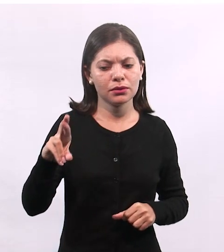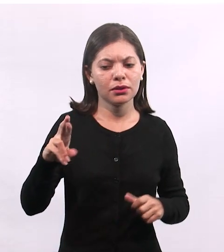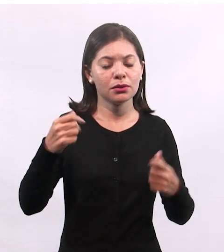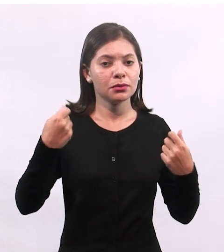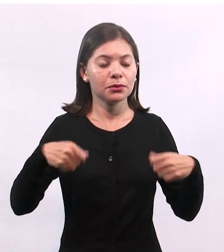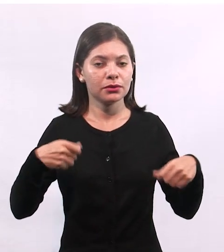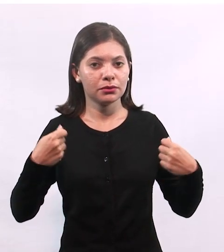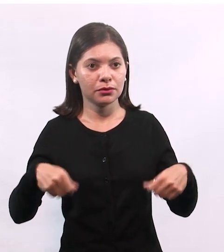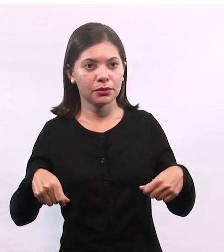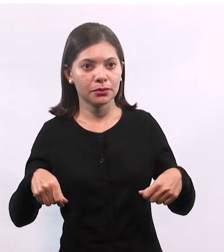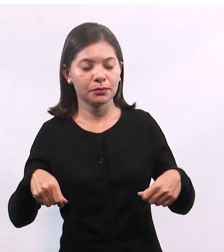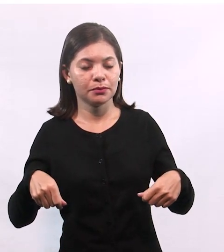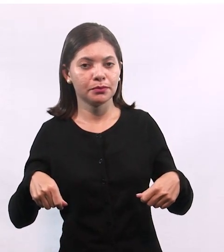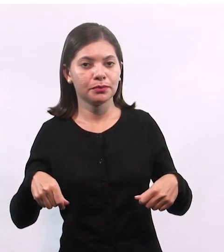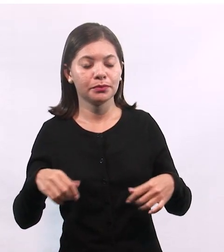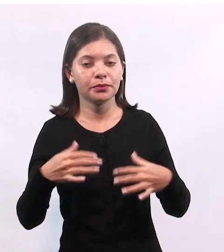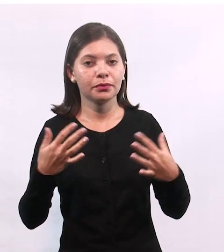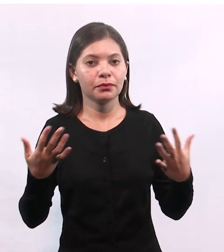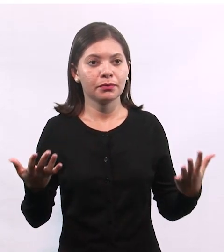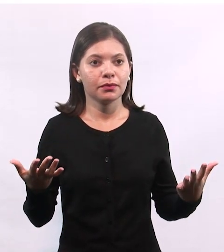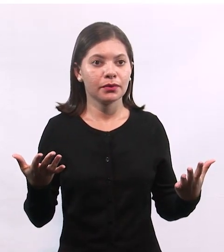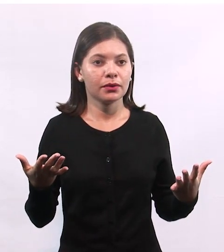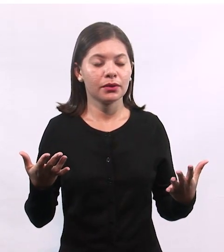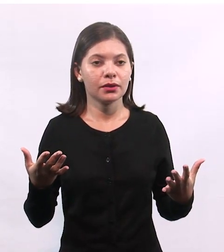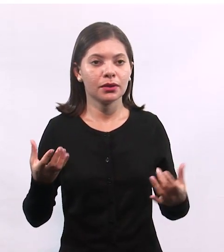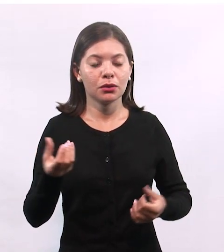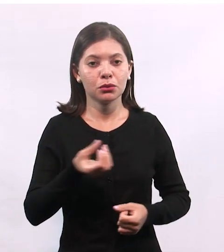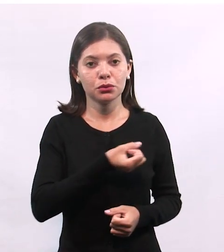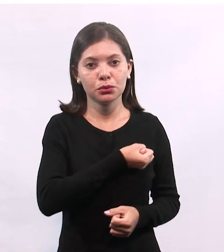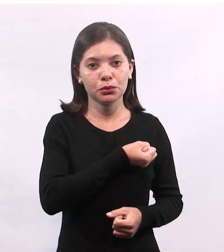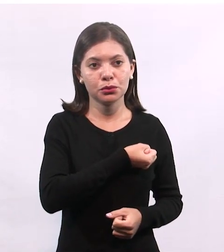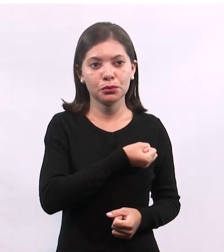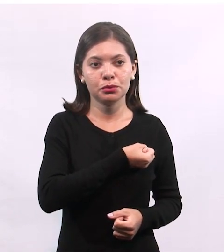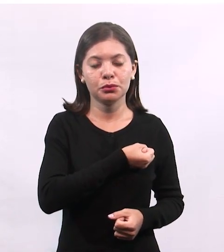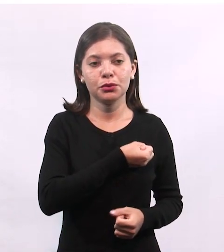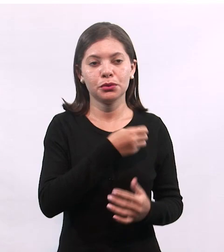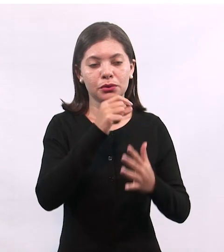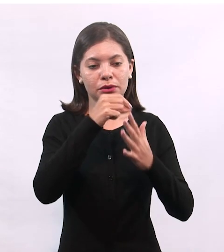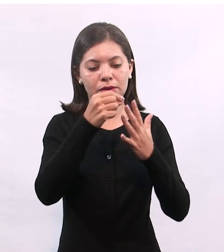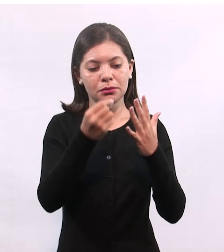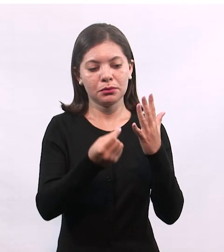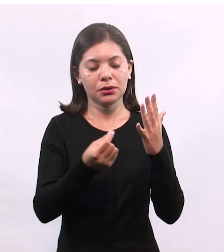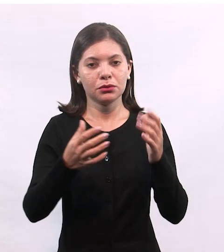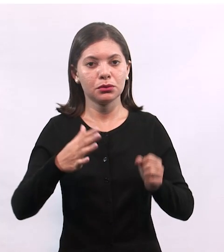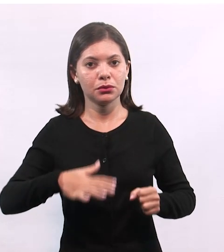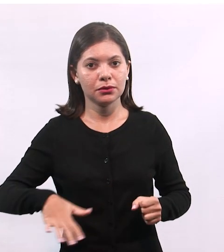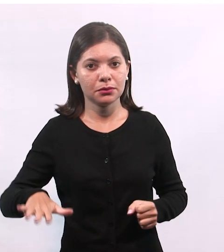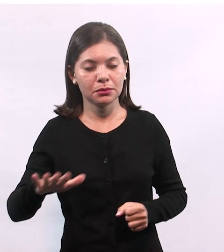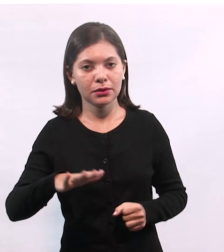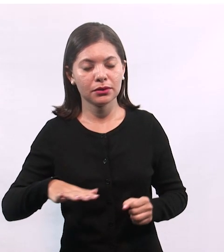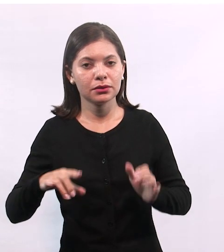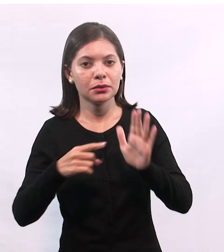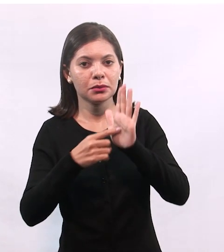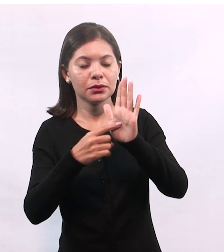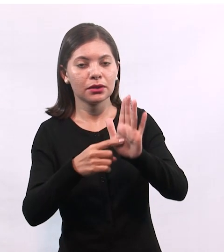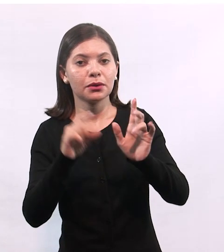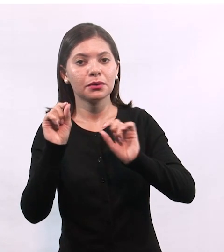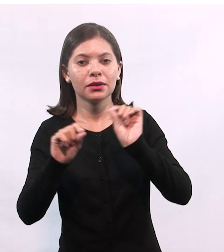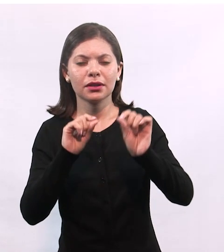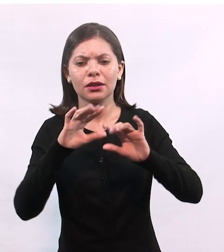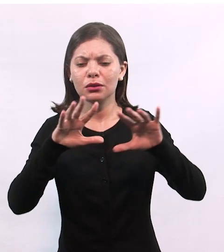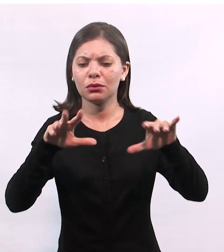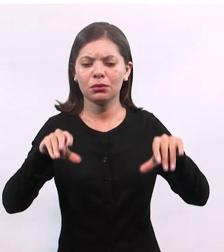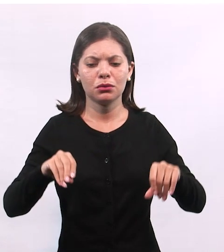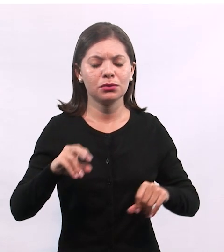possíveis então o número de elementos desse meu espaço amostral são todos